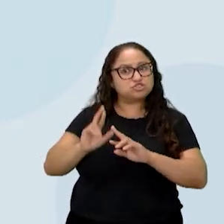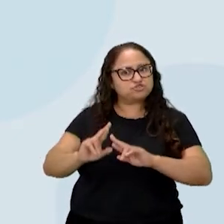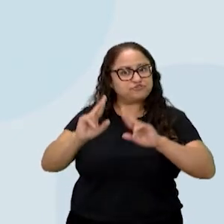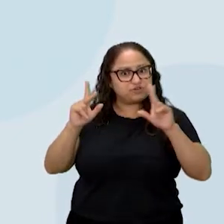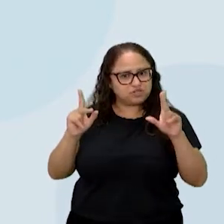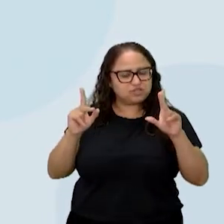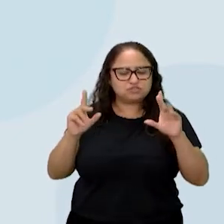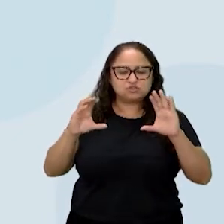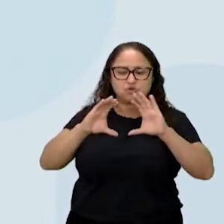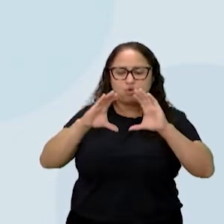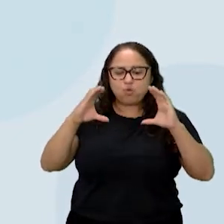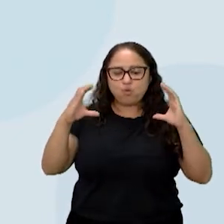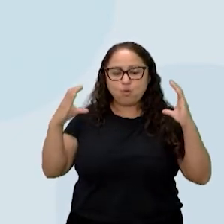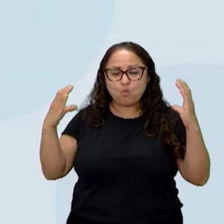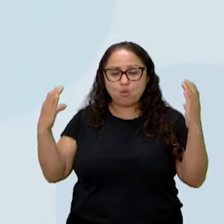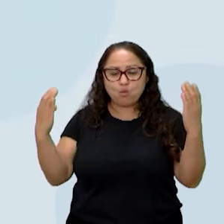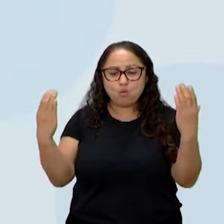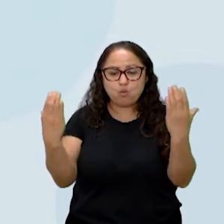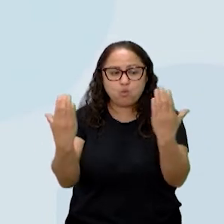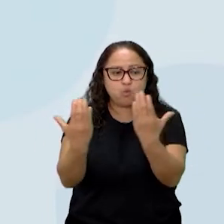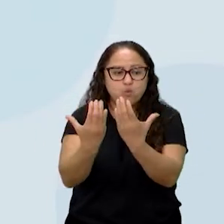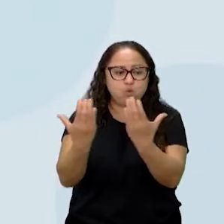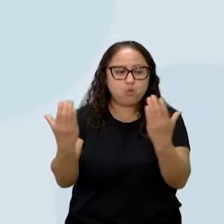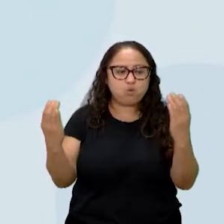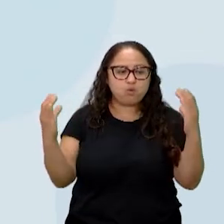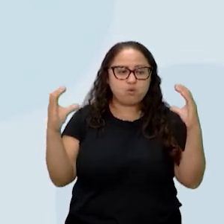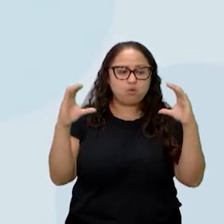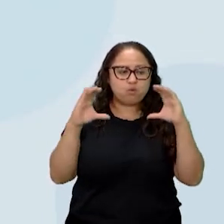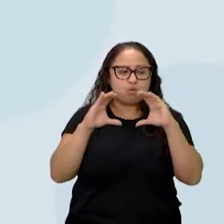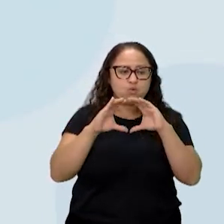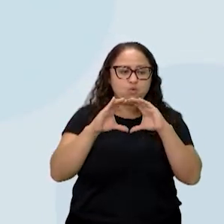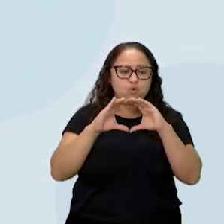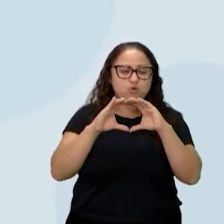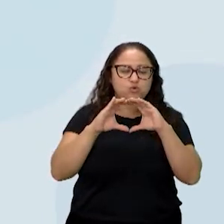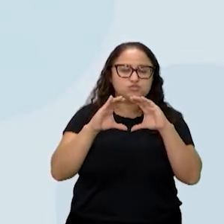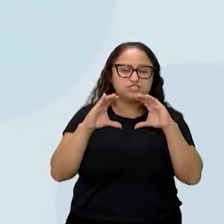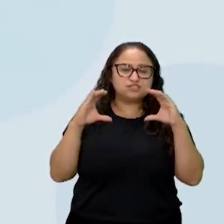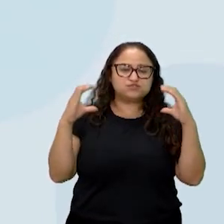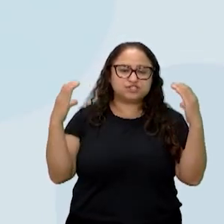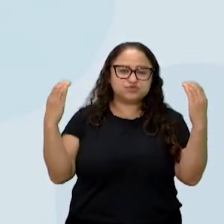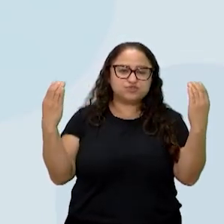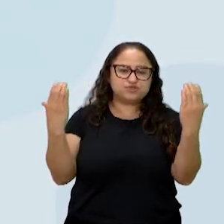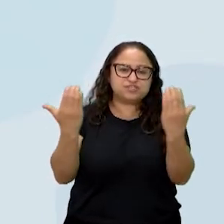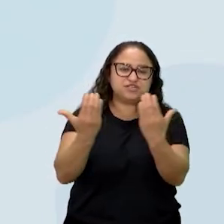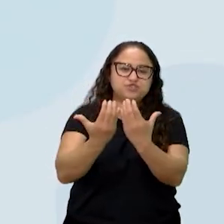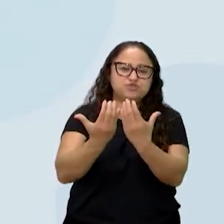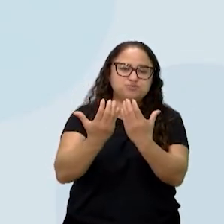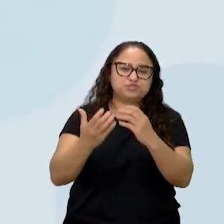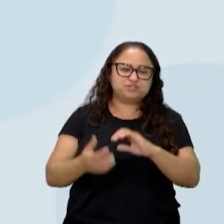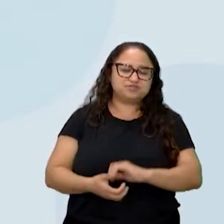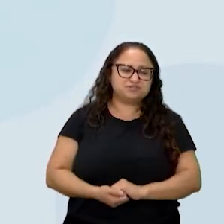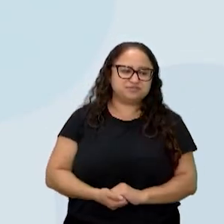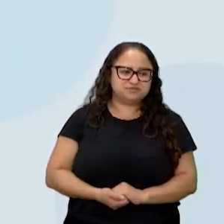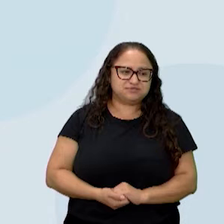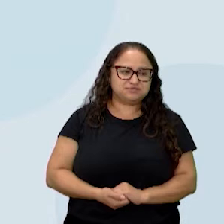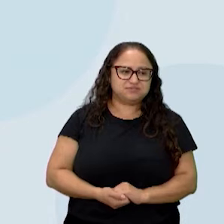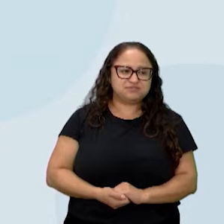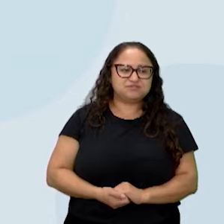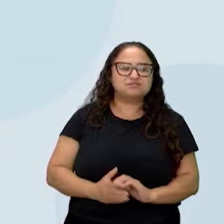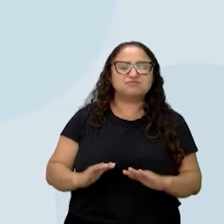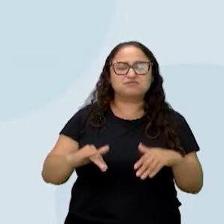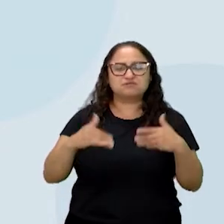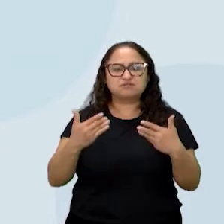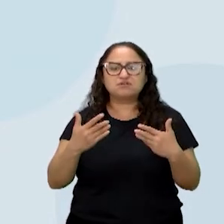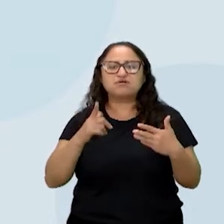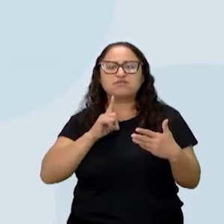diâmetro, né? Eu estou falando aqui essa distância aqui, ó, de ponta a ponta, é o diâmetro do planeta, né? Se a gente pegar metade